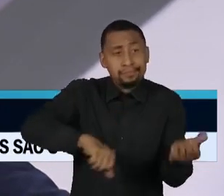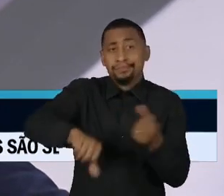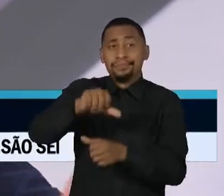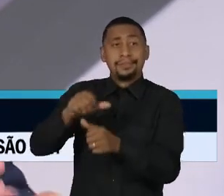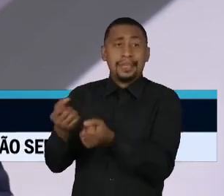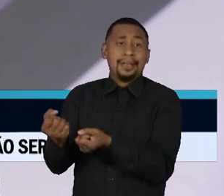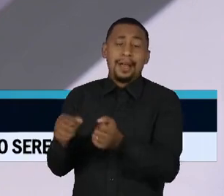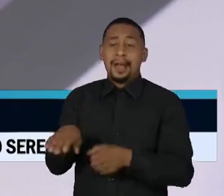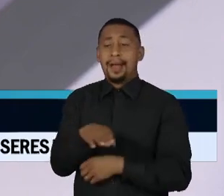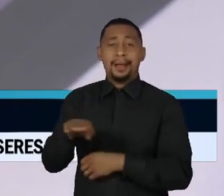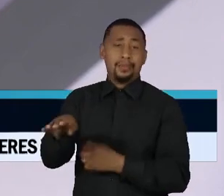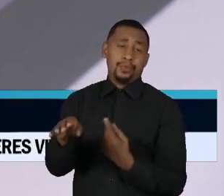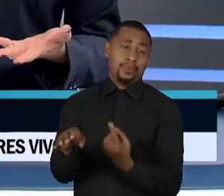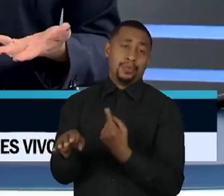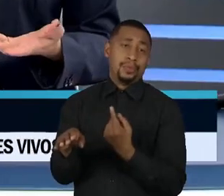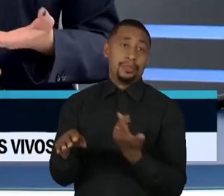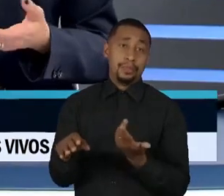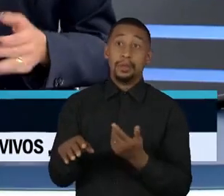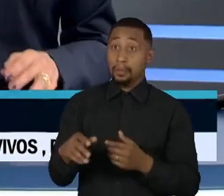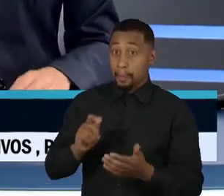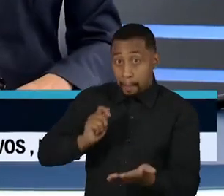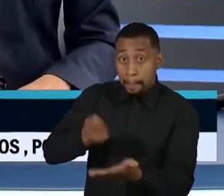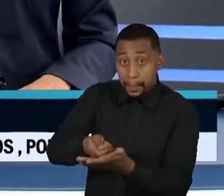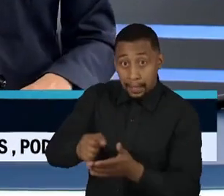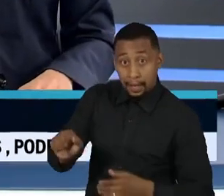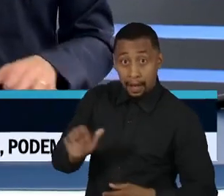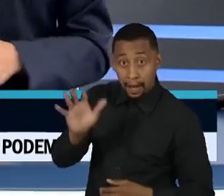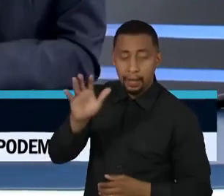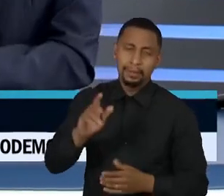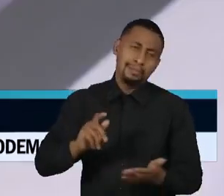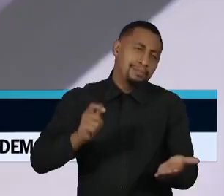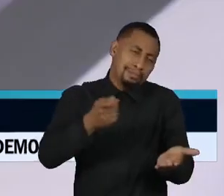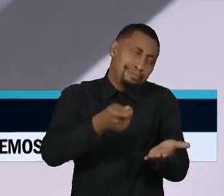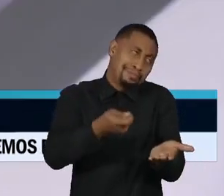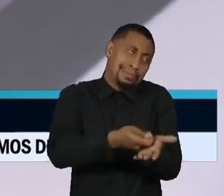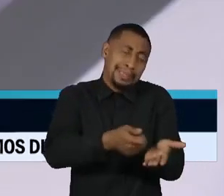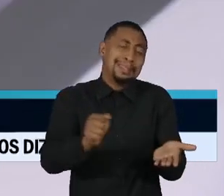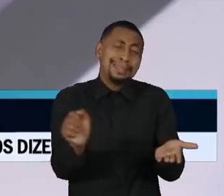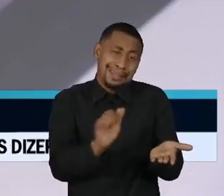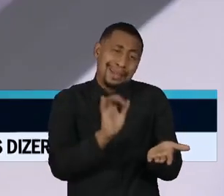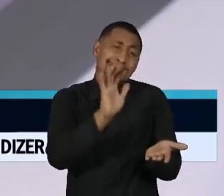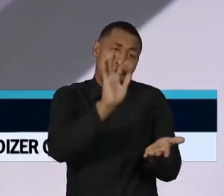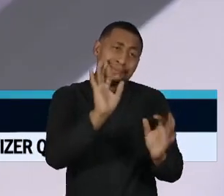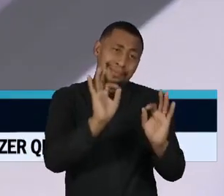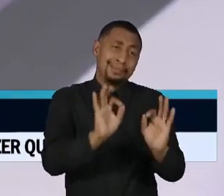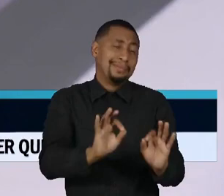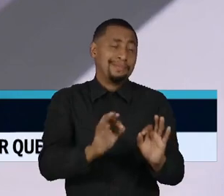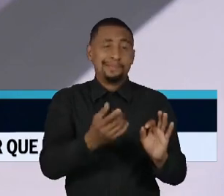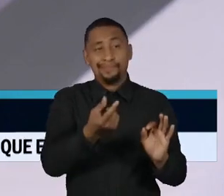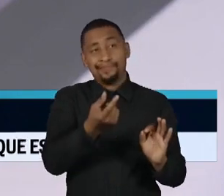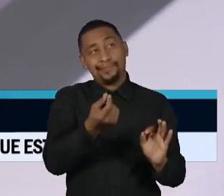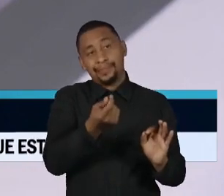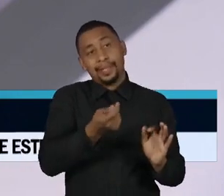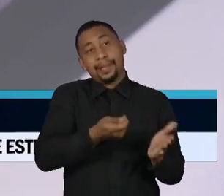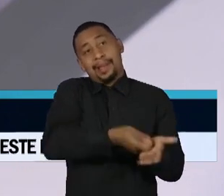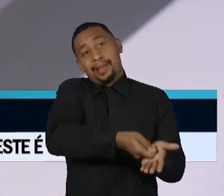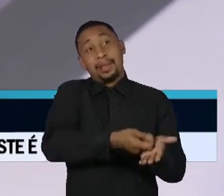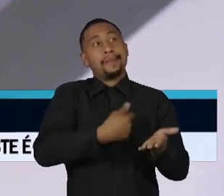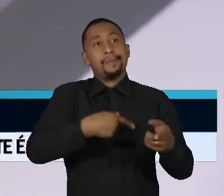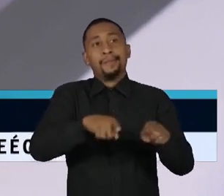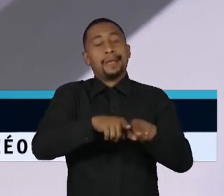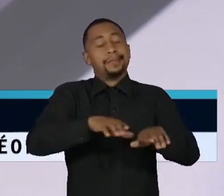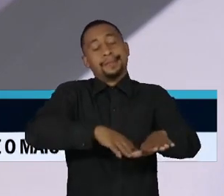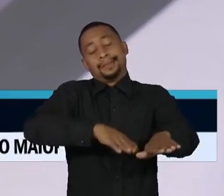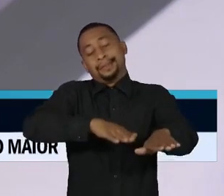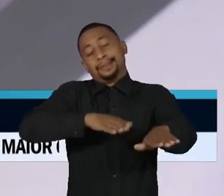transporte individual. Mas acaba pagando um preço altíssimo por isso. Um preço muito alto, é um desperdício de tempo brutal.